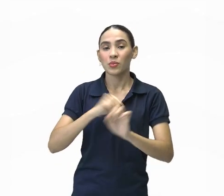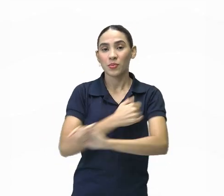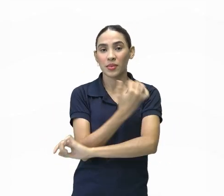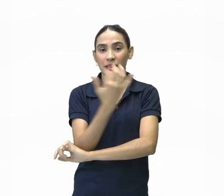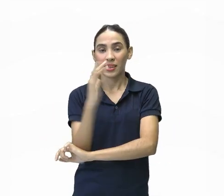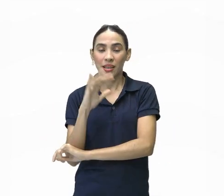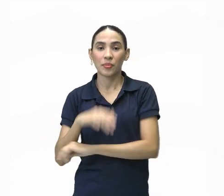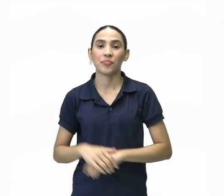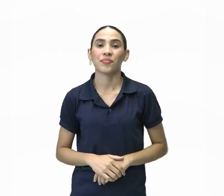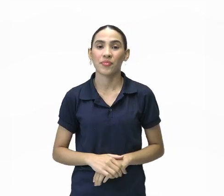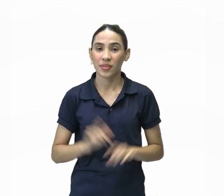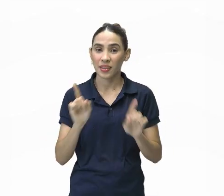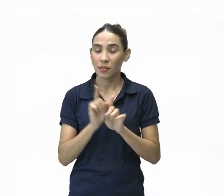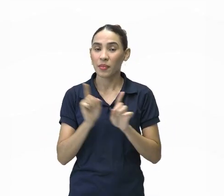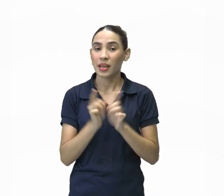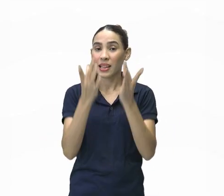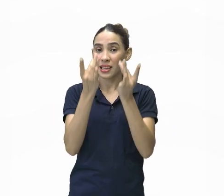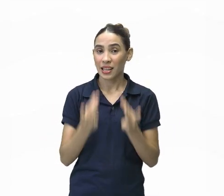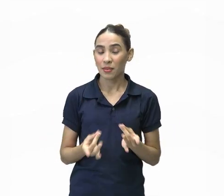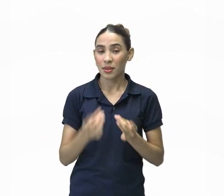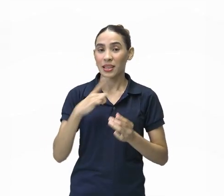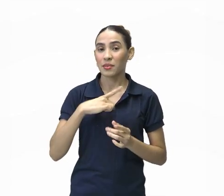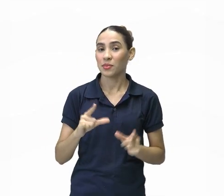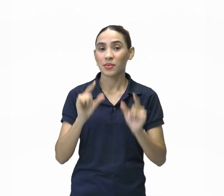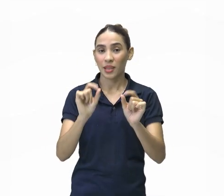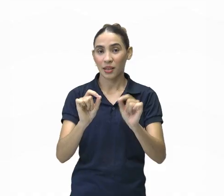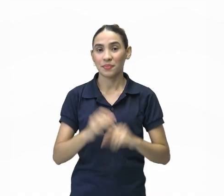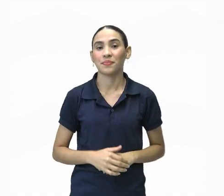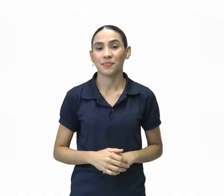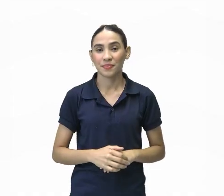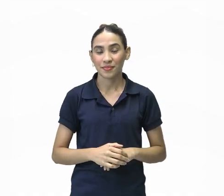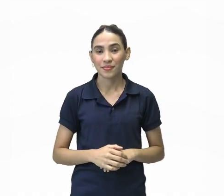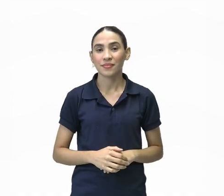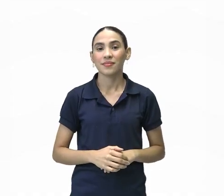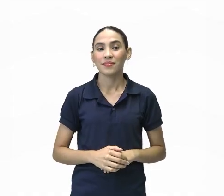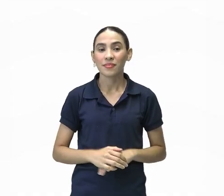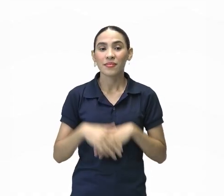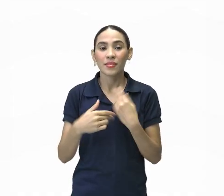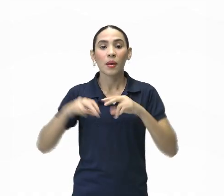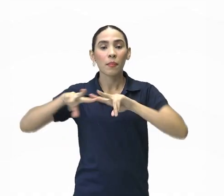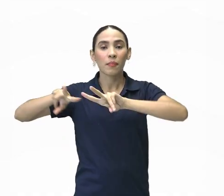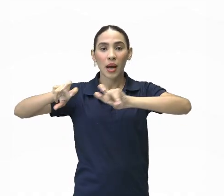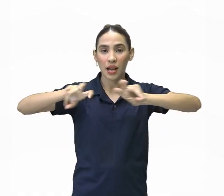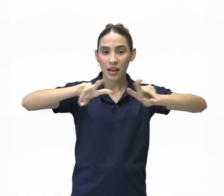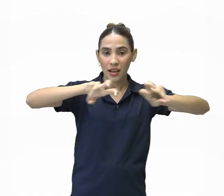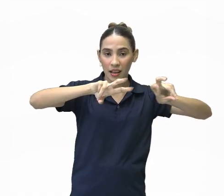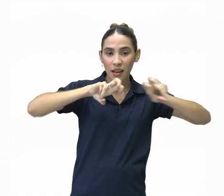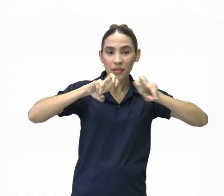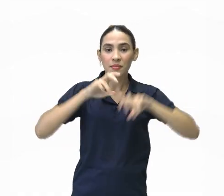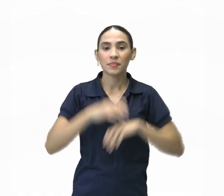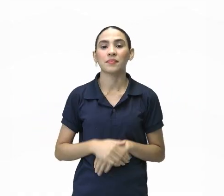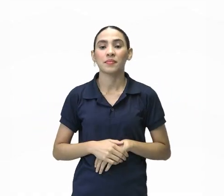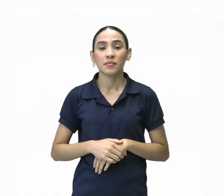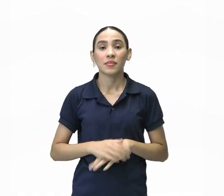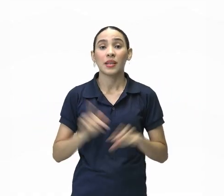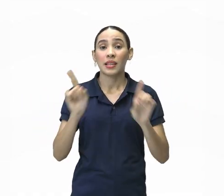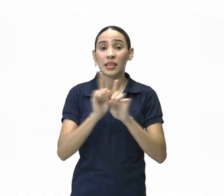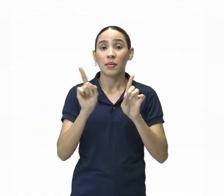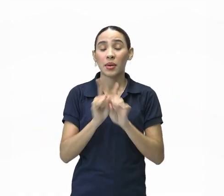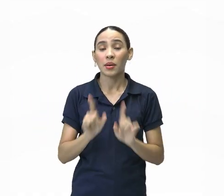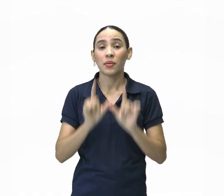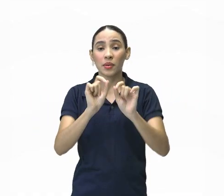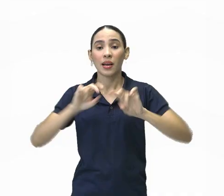socioambiental. E o detalhamento deste objeto é extrativismo predatório